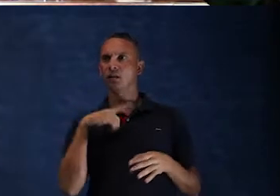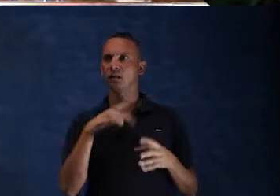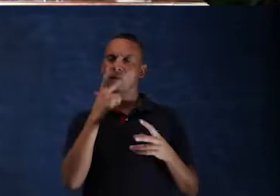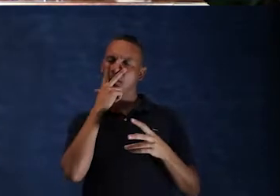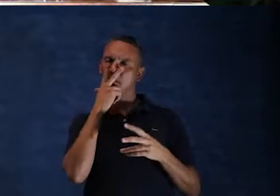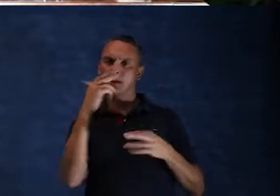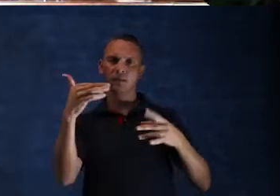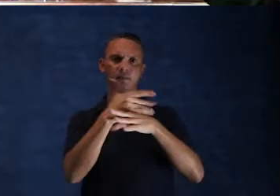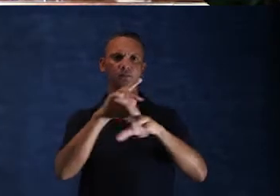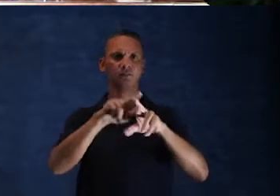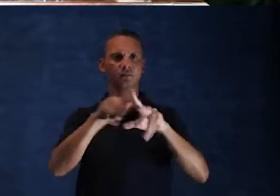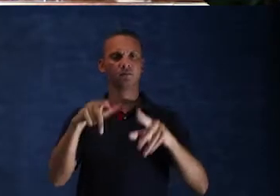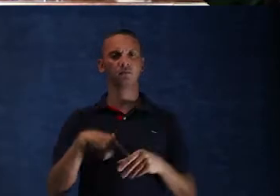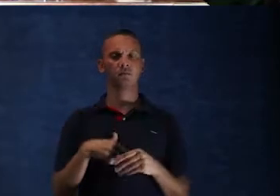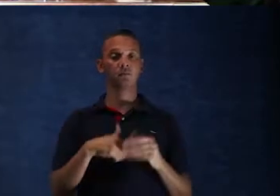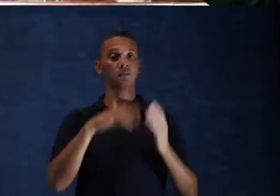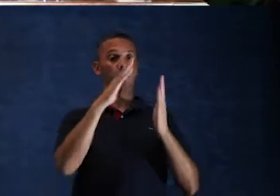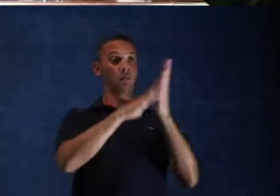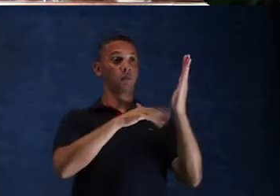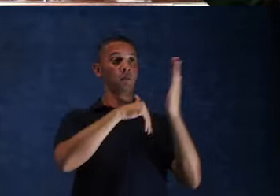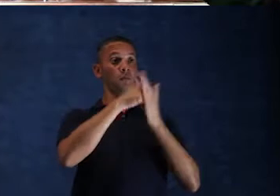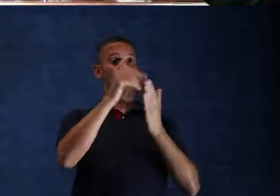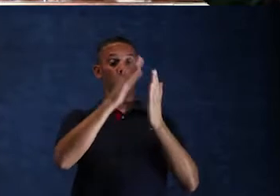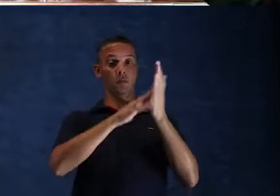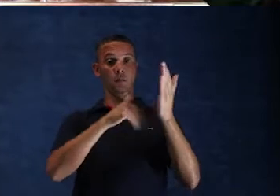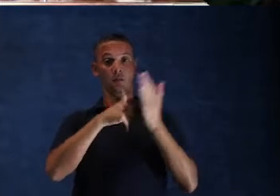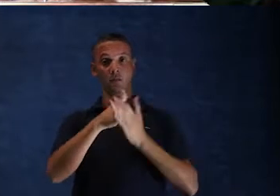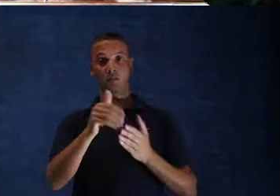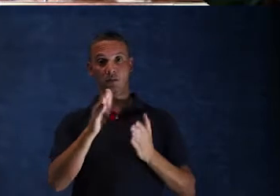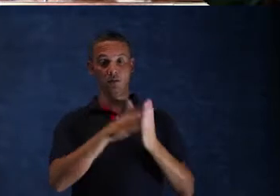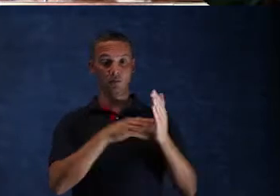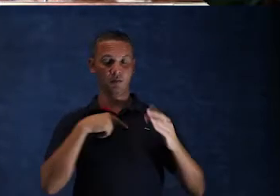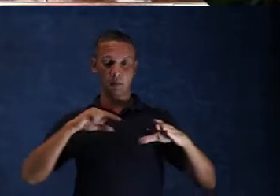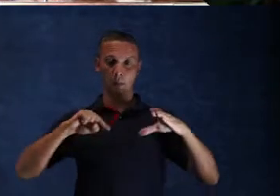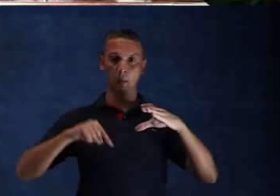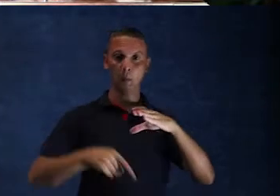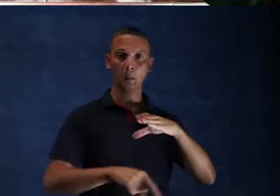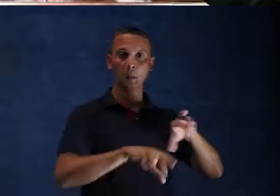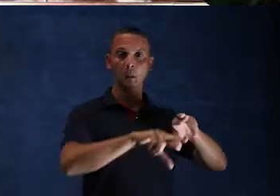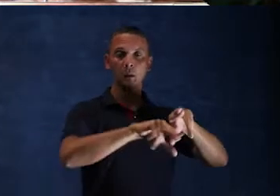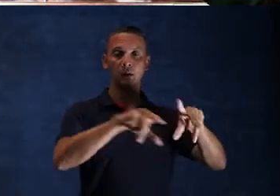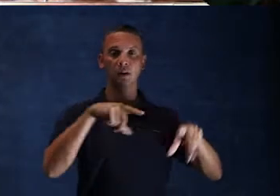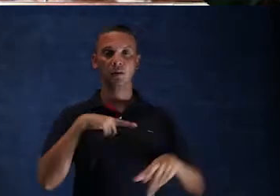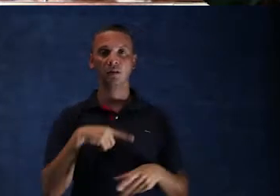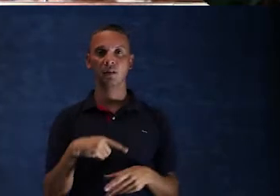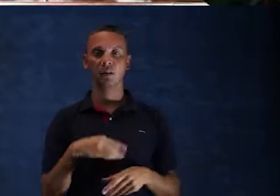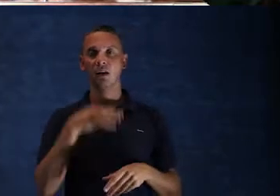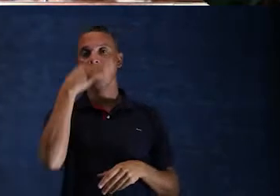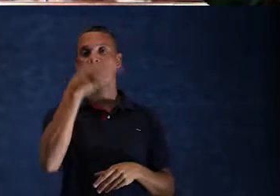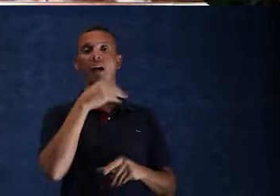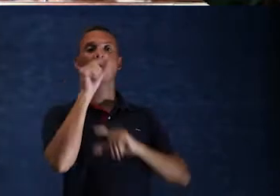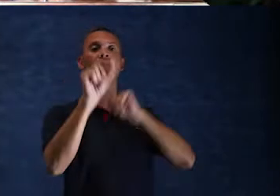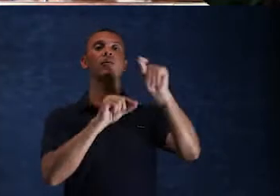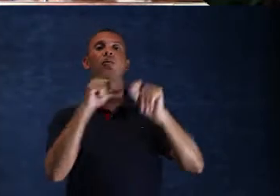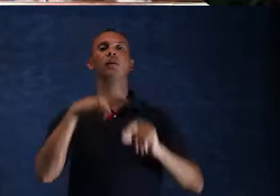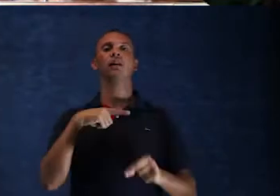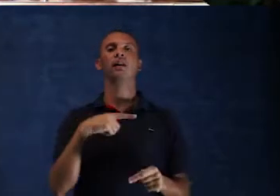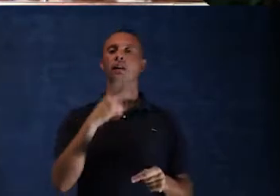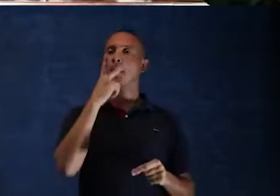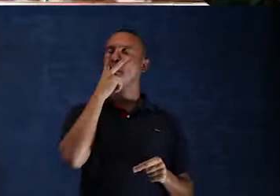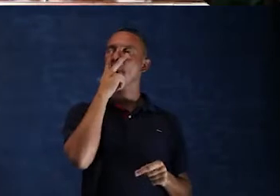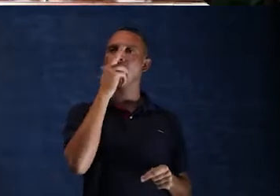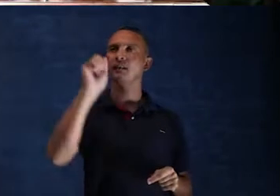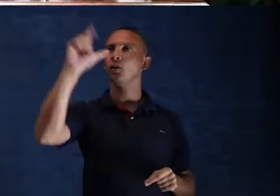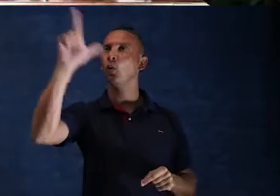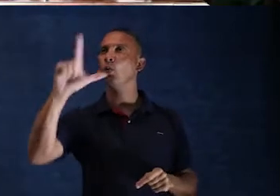sombras. A série de pinturas, no entanto, como uma sucessão de abismos, traz para a narrativa um jogo de luz e sombra, que